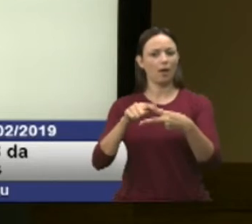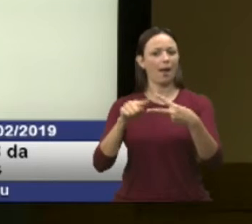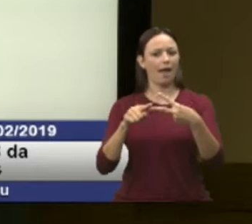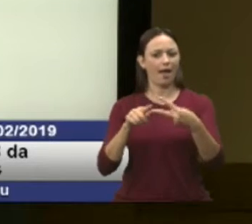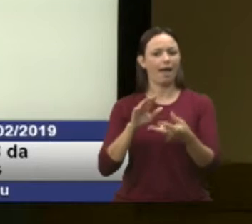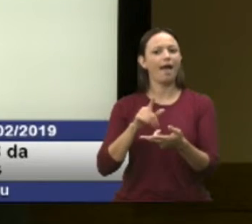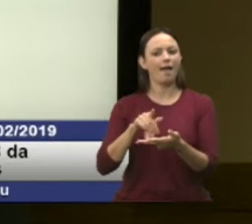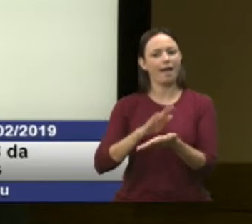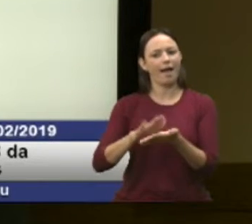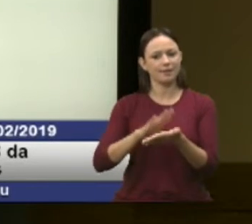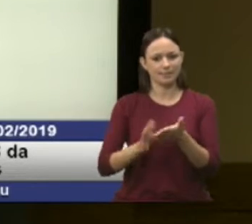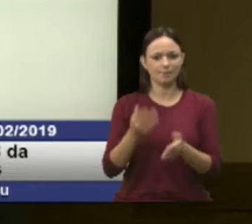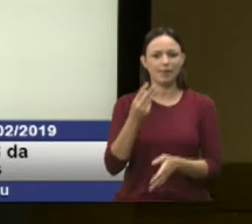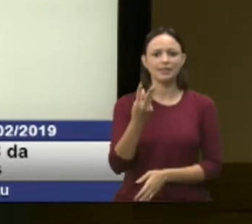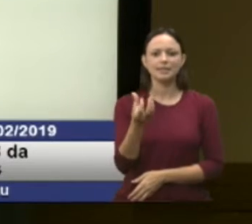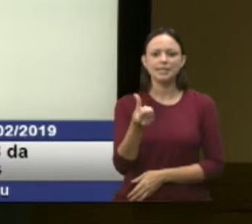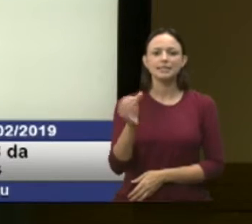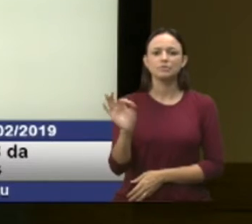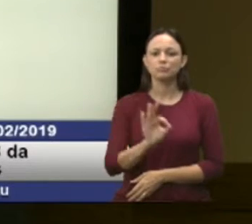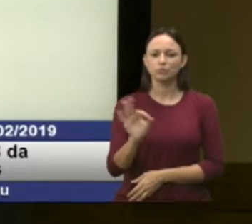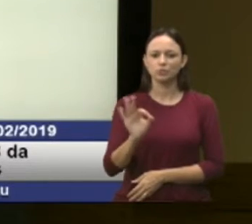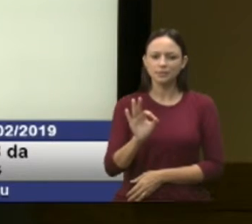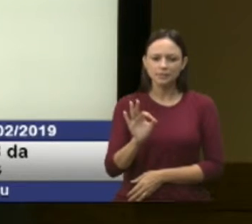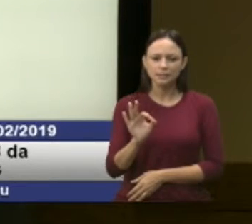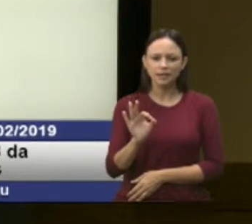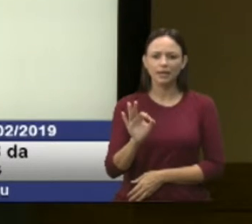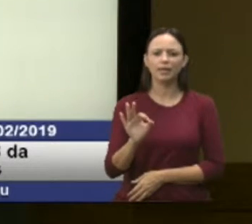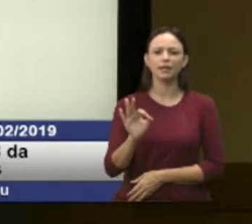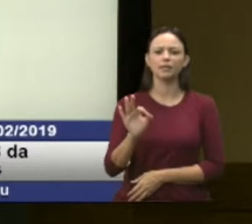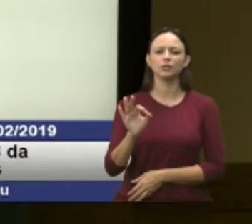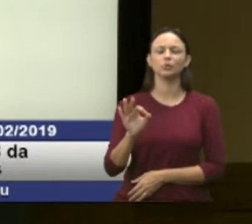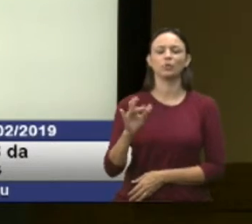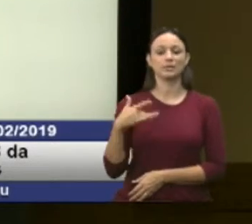com 36%, onde